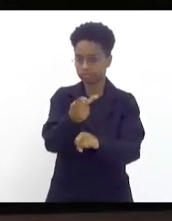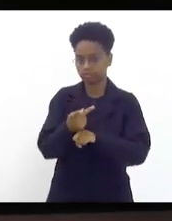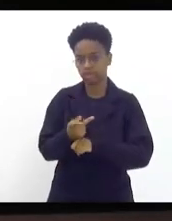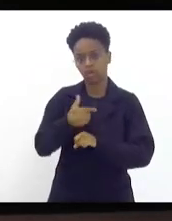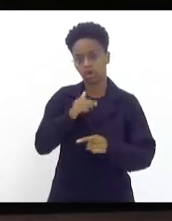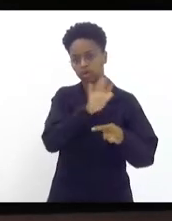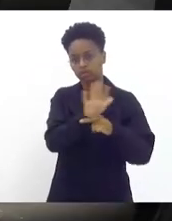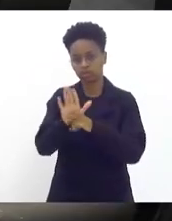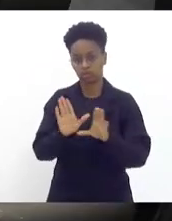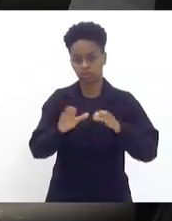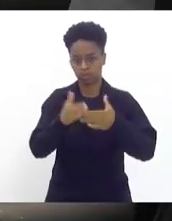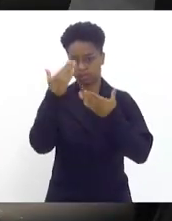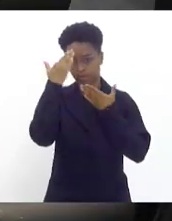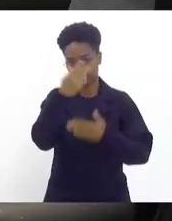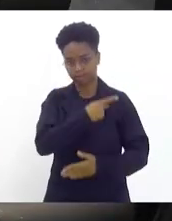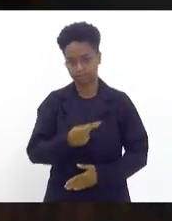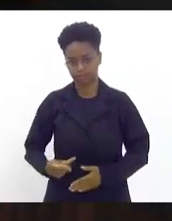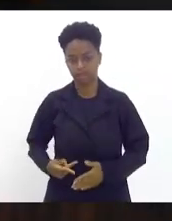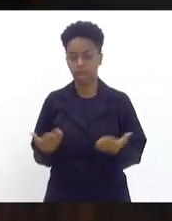presidente